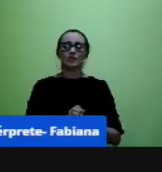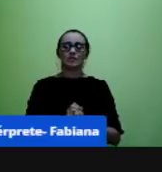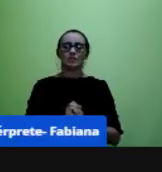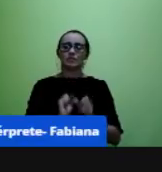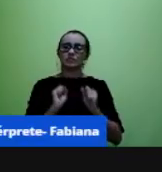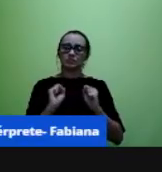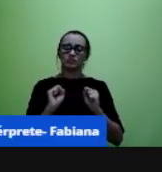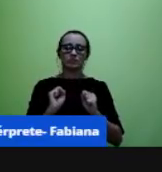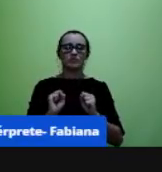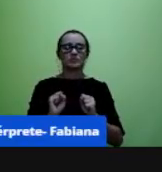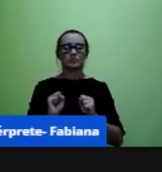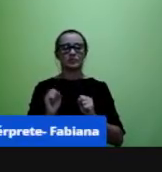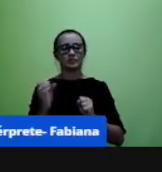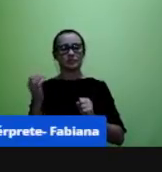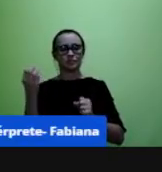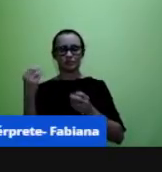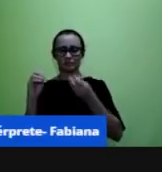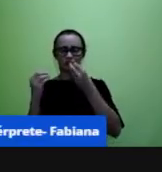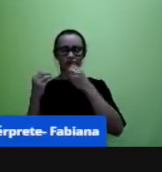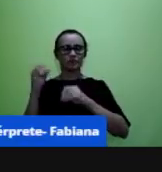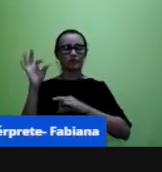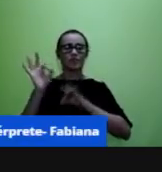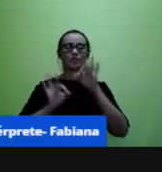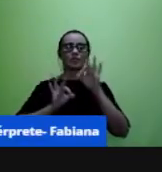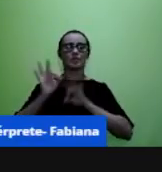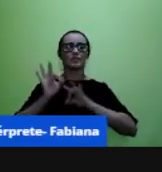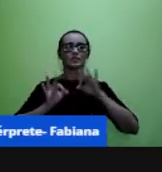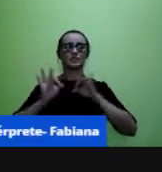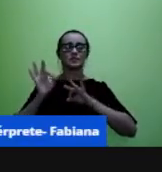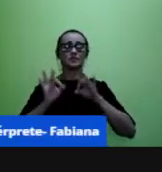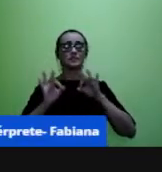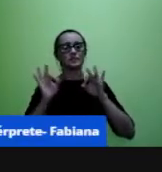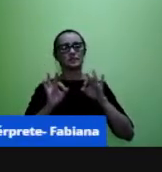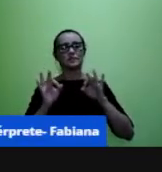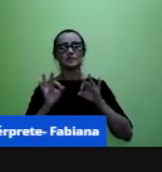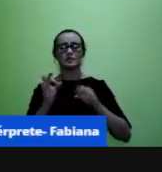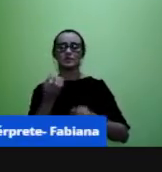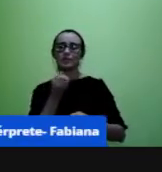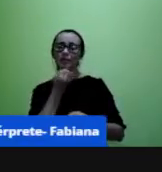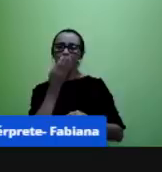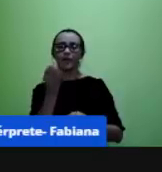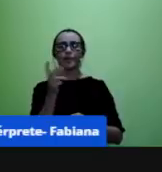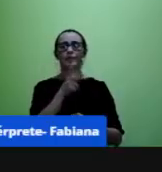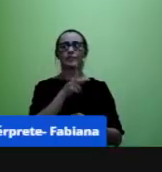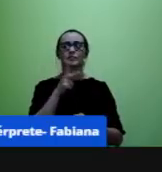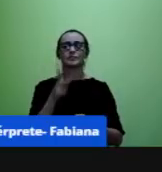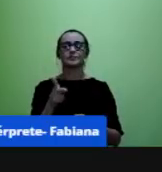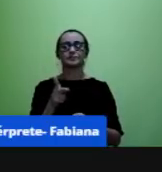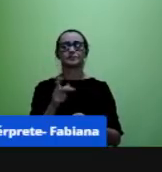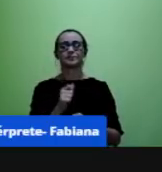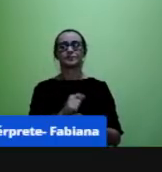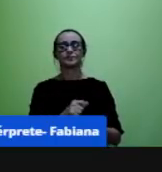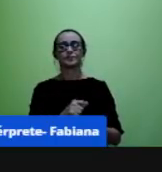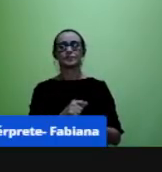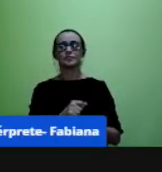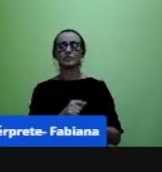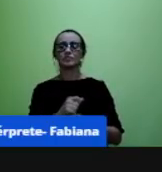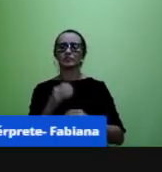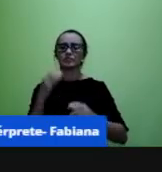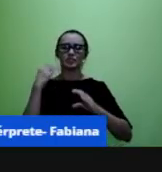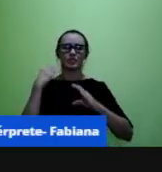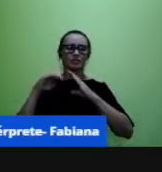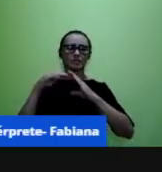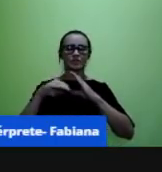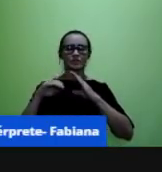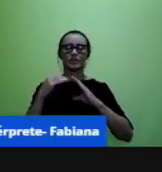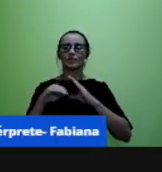algumas configurações que são bem-vindas ali para os professores, né? Então, a gente consegue mandar mensagem automática para um